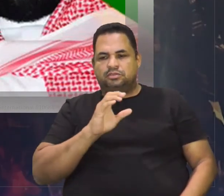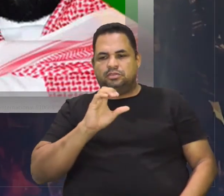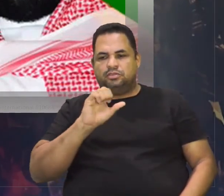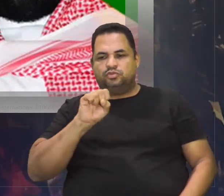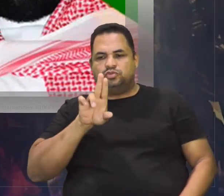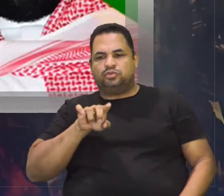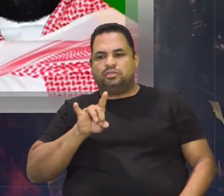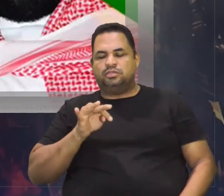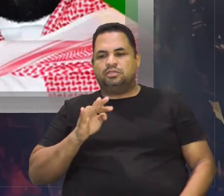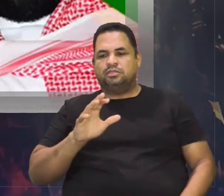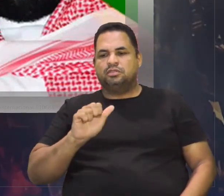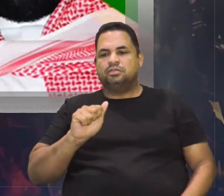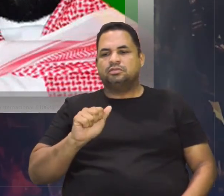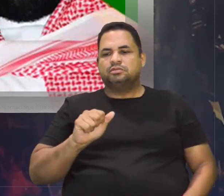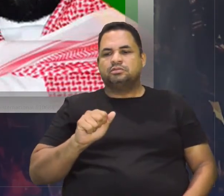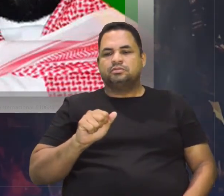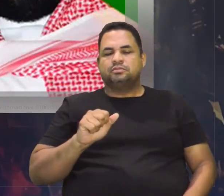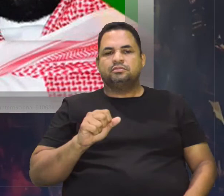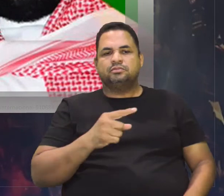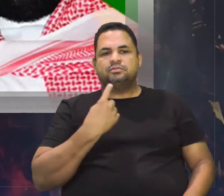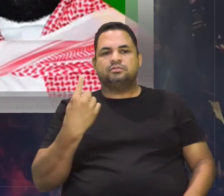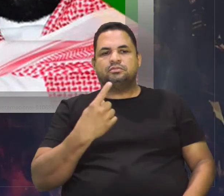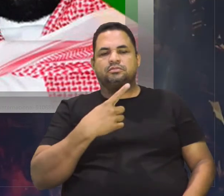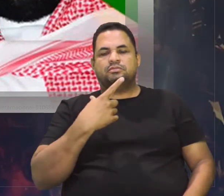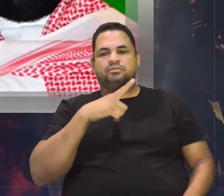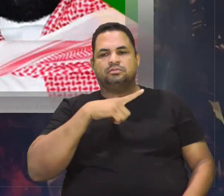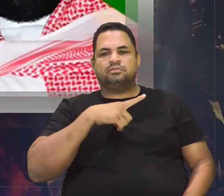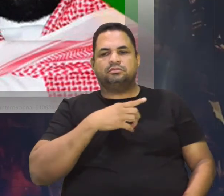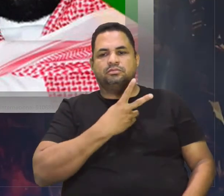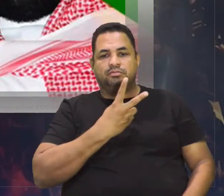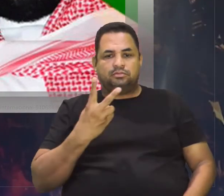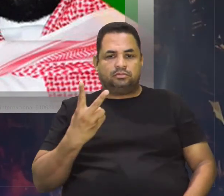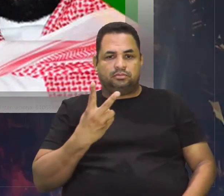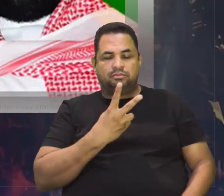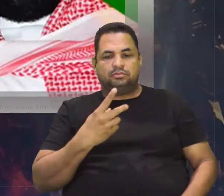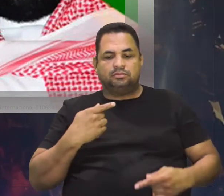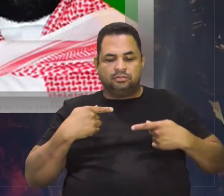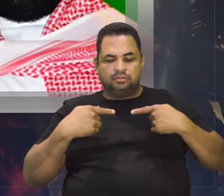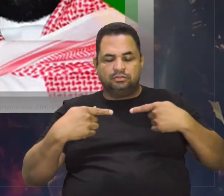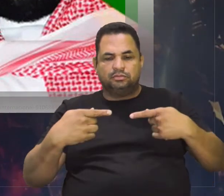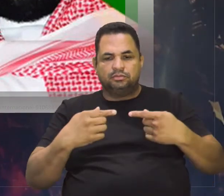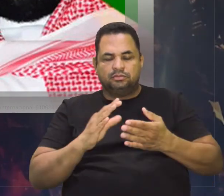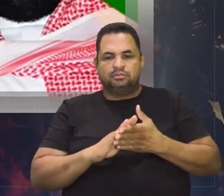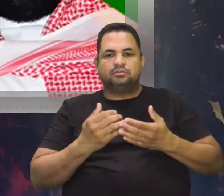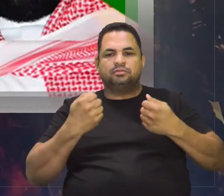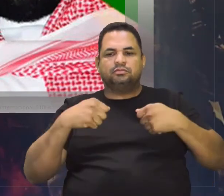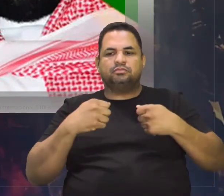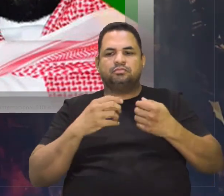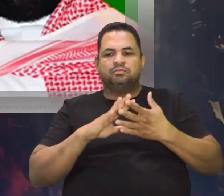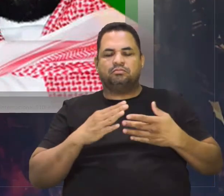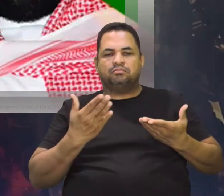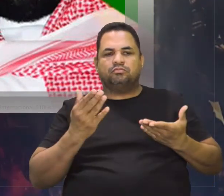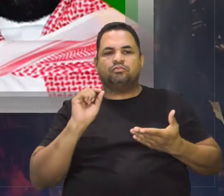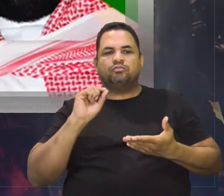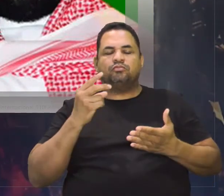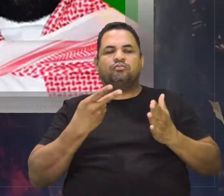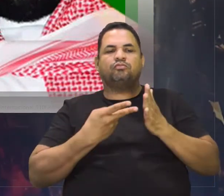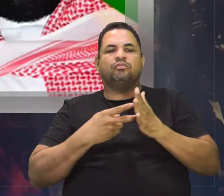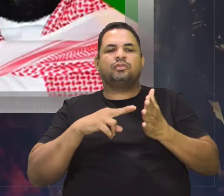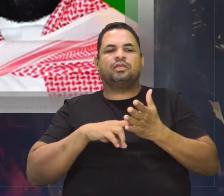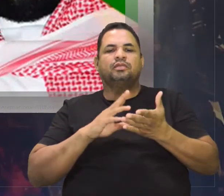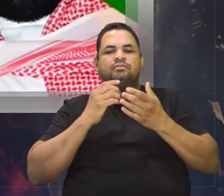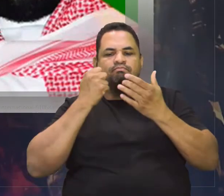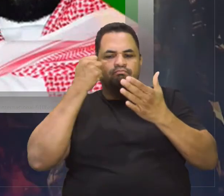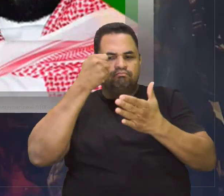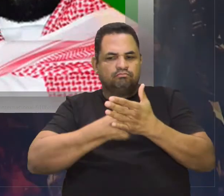na atualidade, nós ainda temos essa disputa de poder entre os xiitas e os sunitas. Vamos ver o que cada um